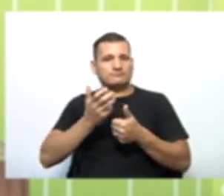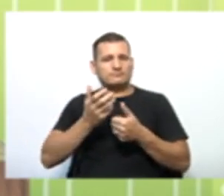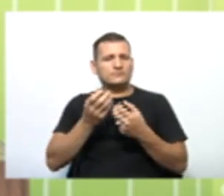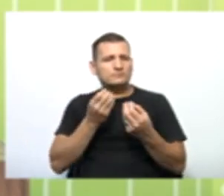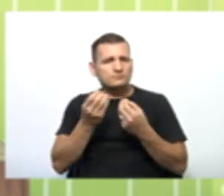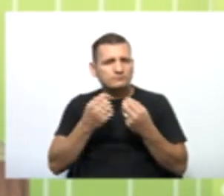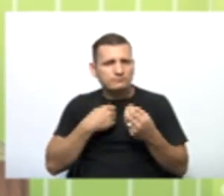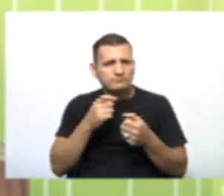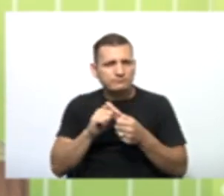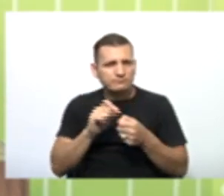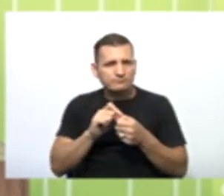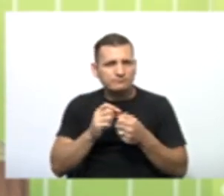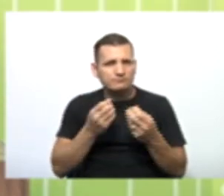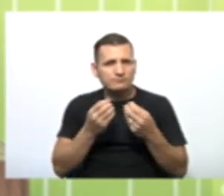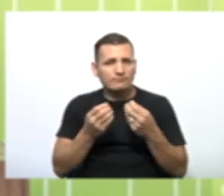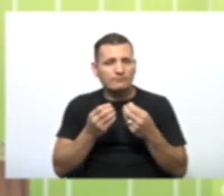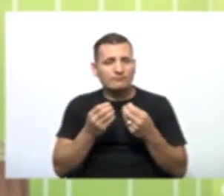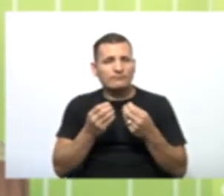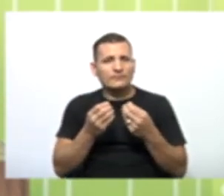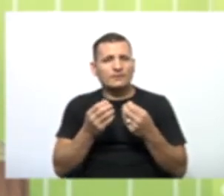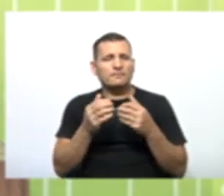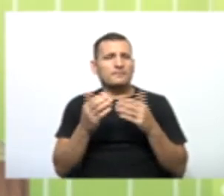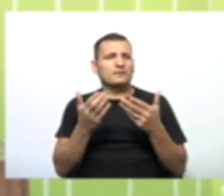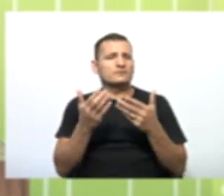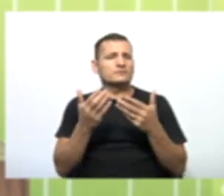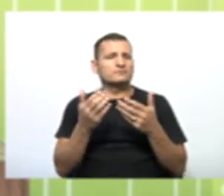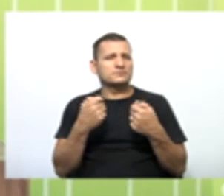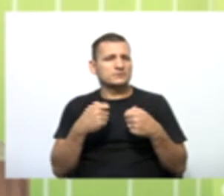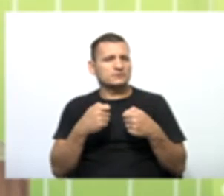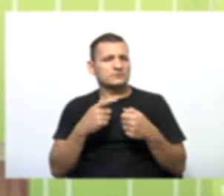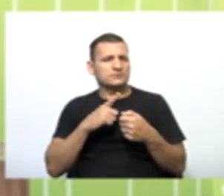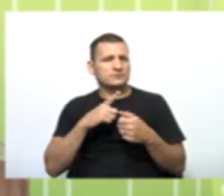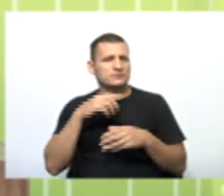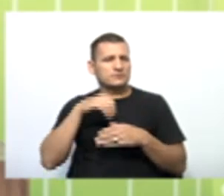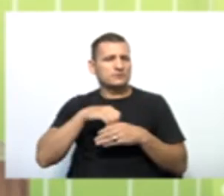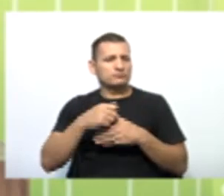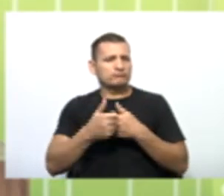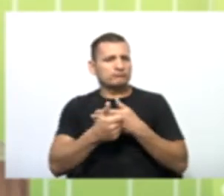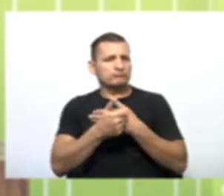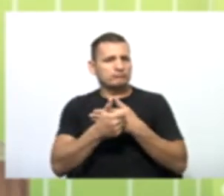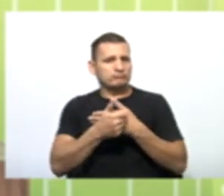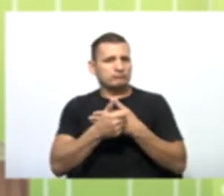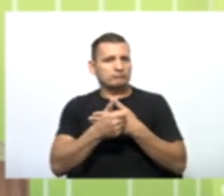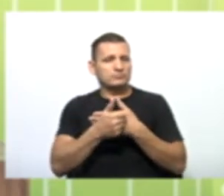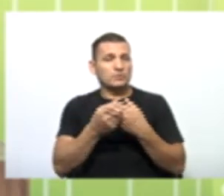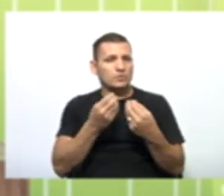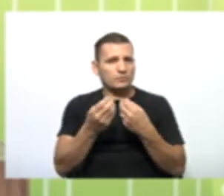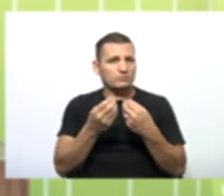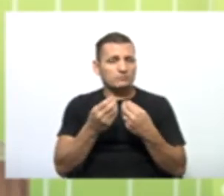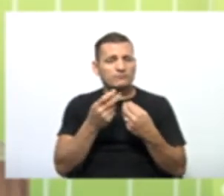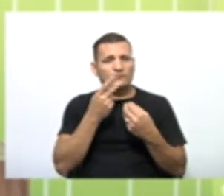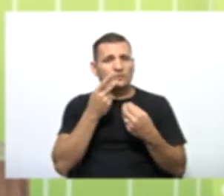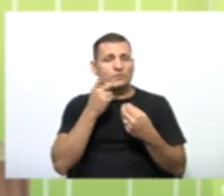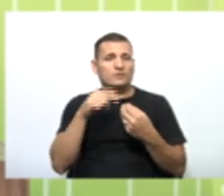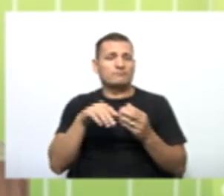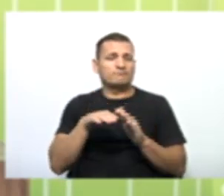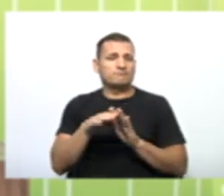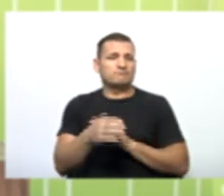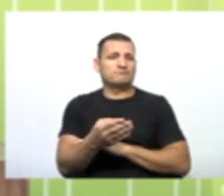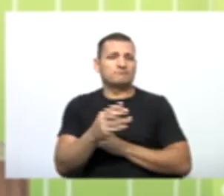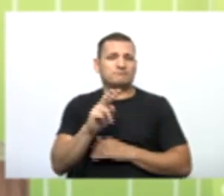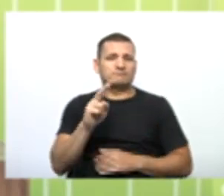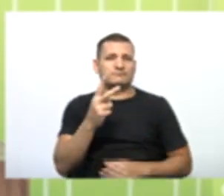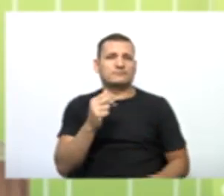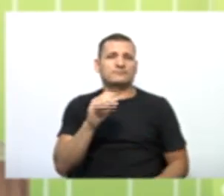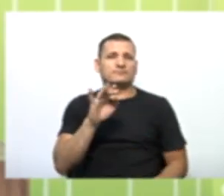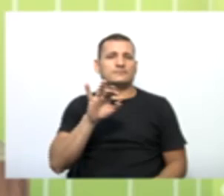Já que eu quero ser feliz, e para ser feliz eu tenho que viver as virtudes. Aristóteles vai dizer que é através do hábito. Ou